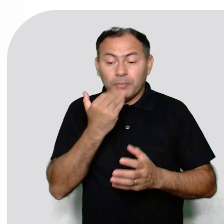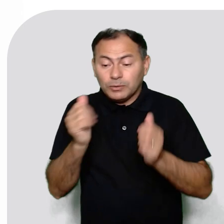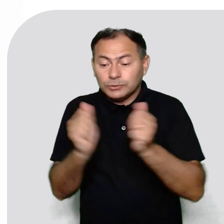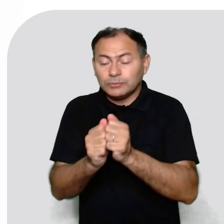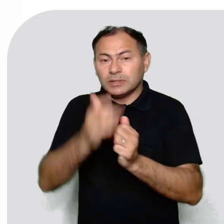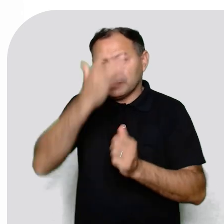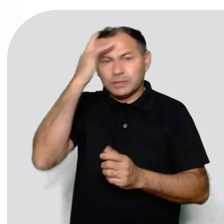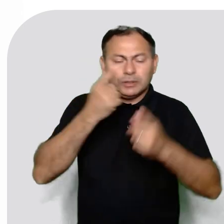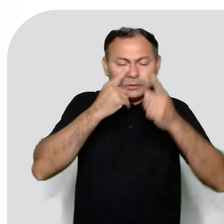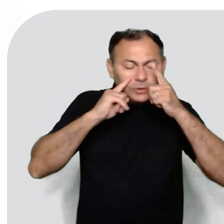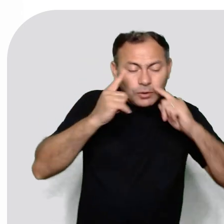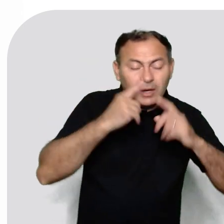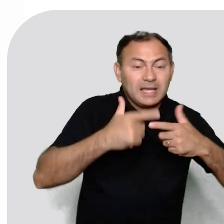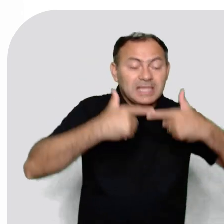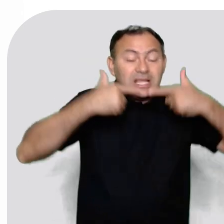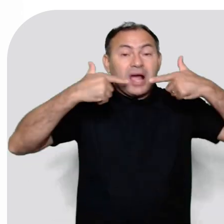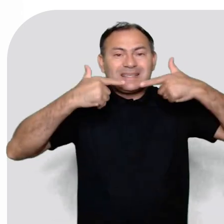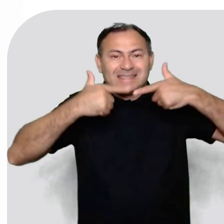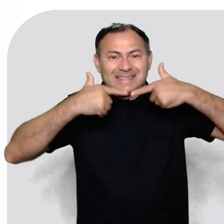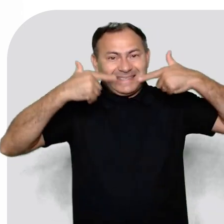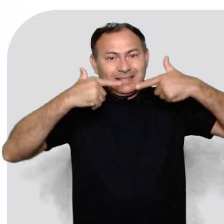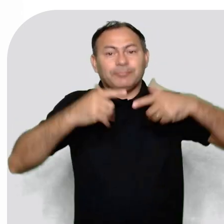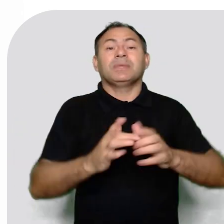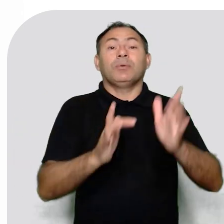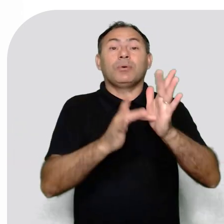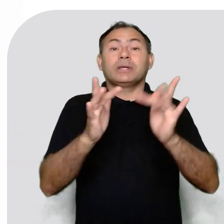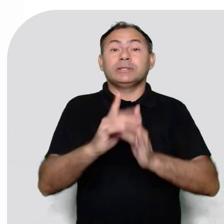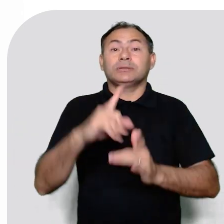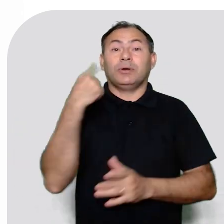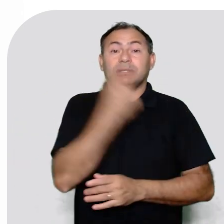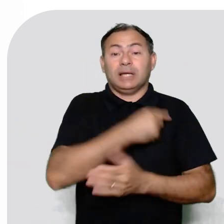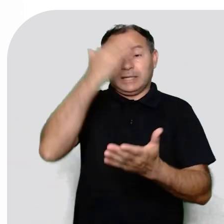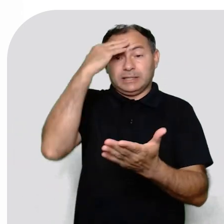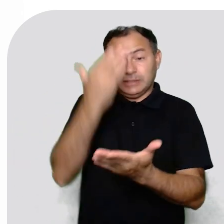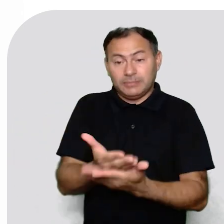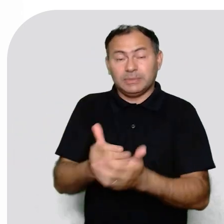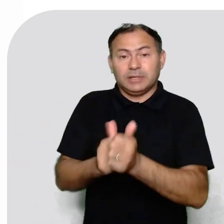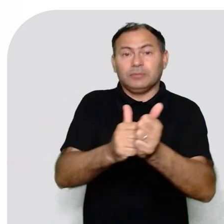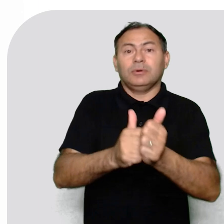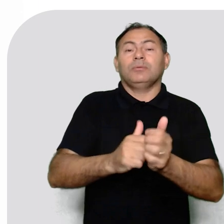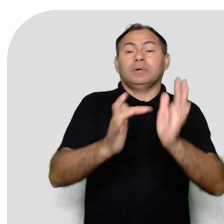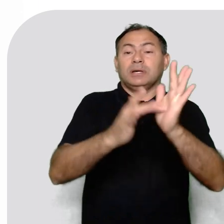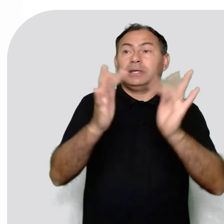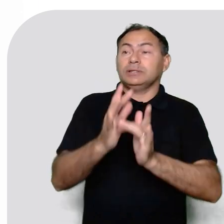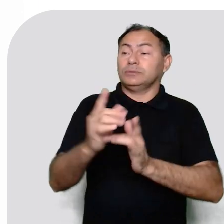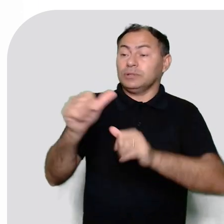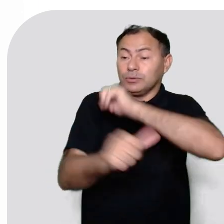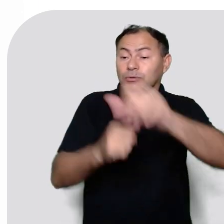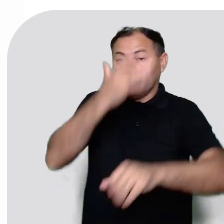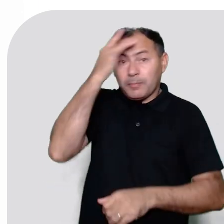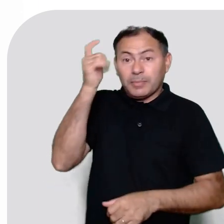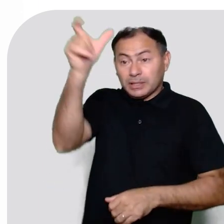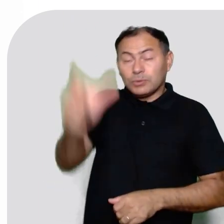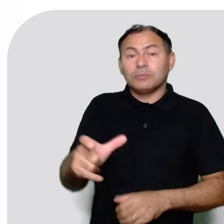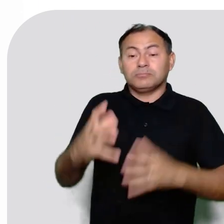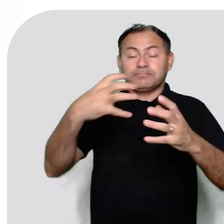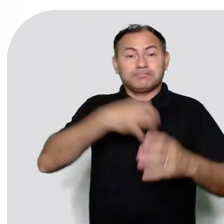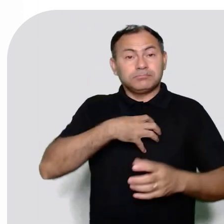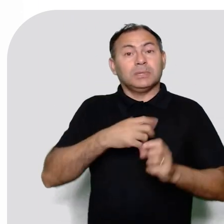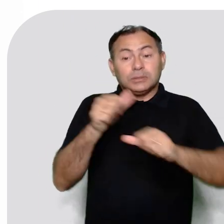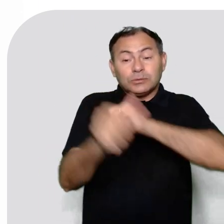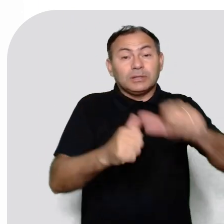e sorriu. O Cristo que nós seguimos é um Cristo encarnado, é um Cristo que assume